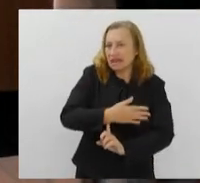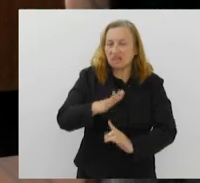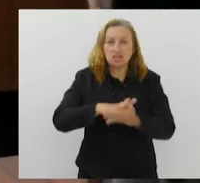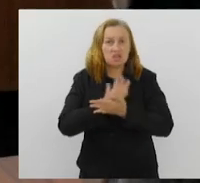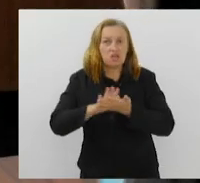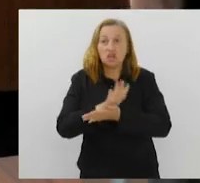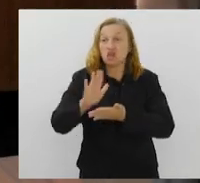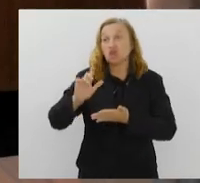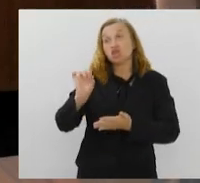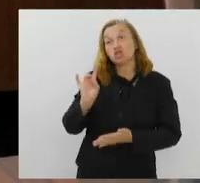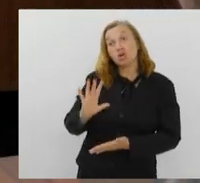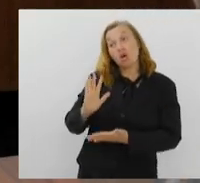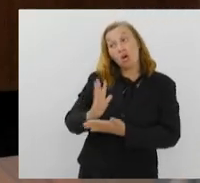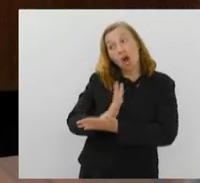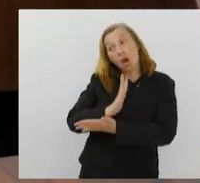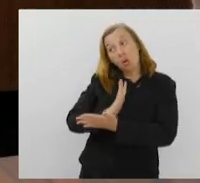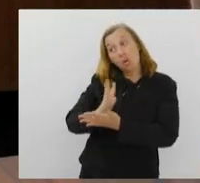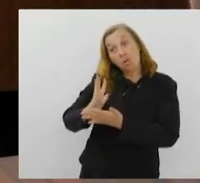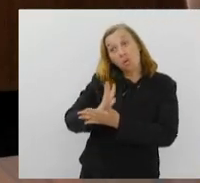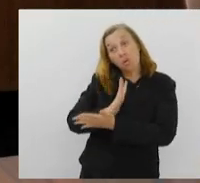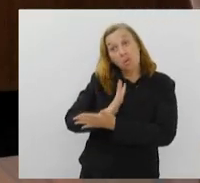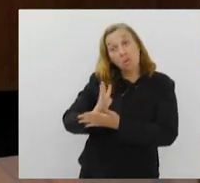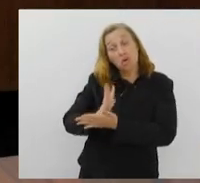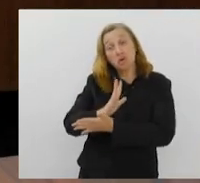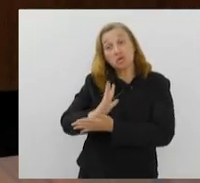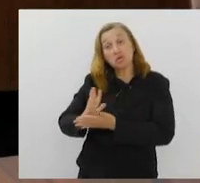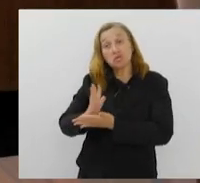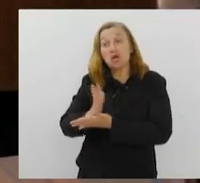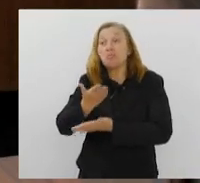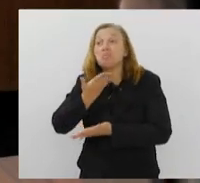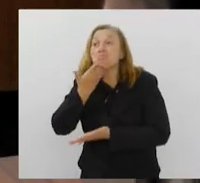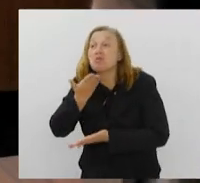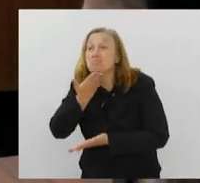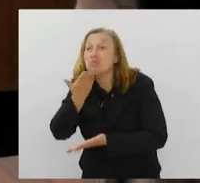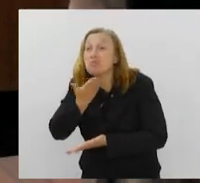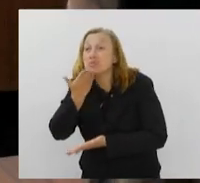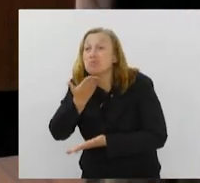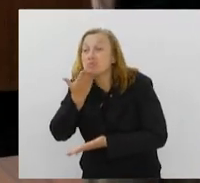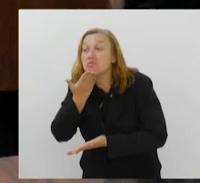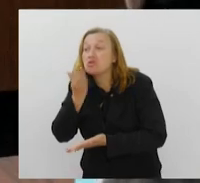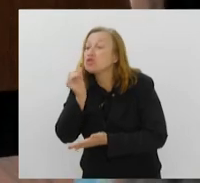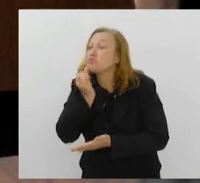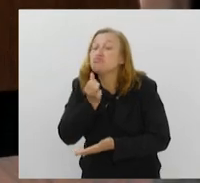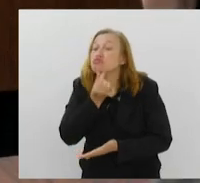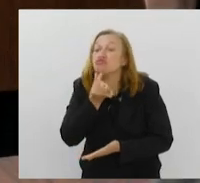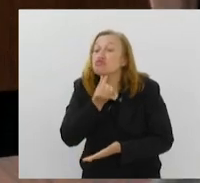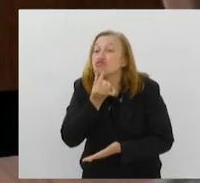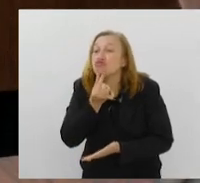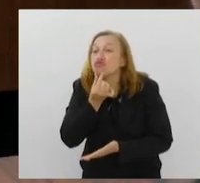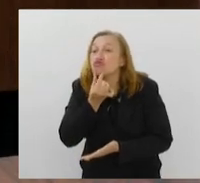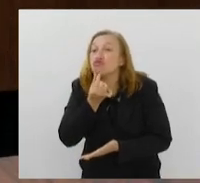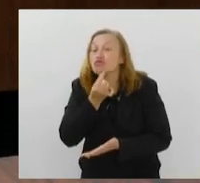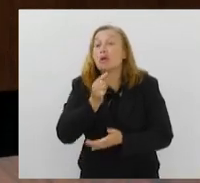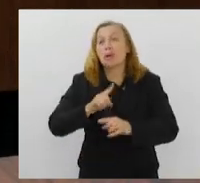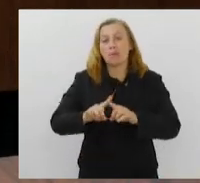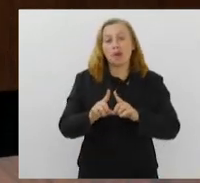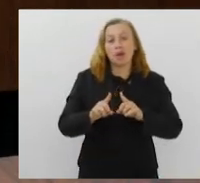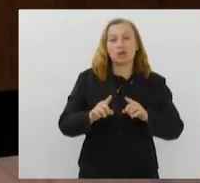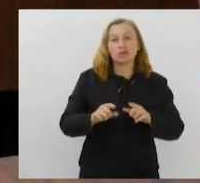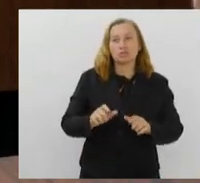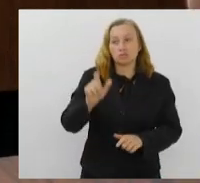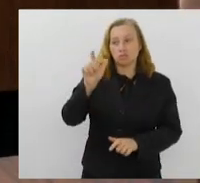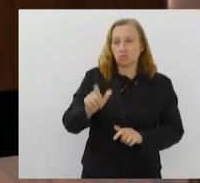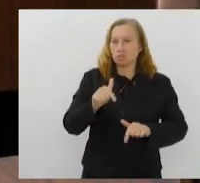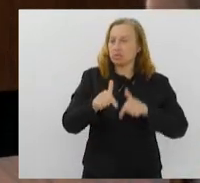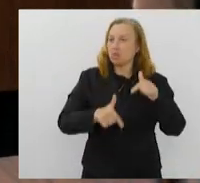alguns apaniguados que babam o ovo dele, os famosos menudos, que ao qual ele protege. Porém, trabalhador, o senhor Eduardo Paes